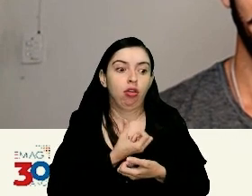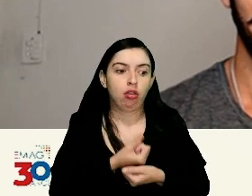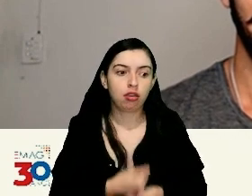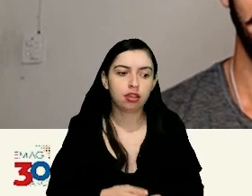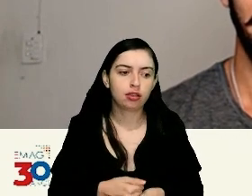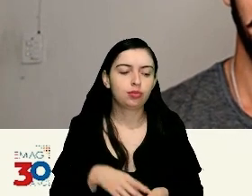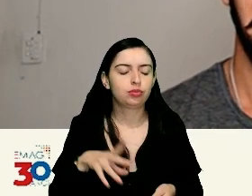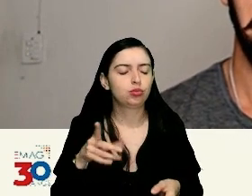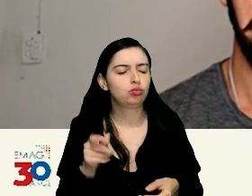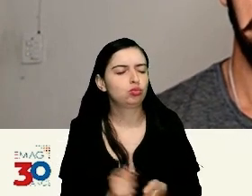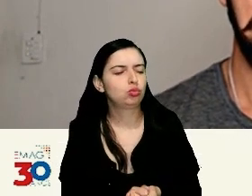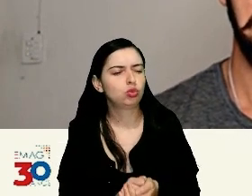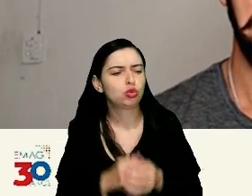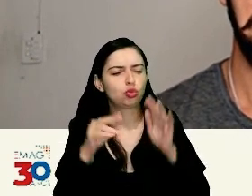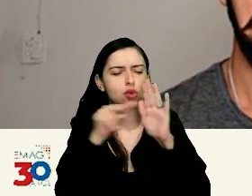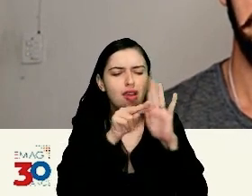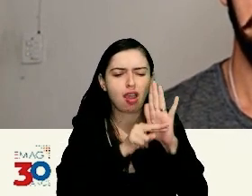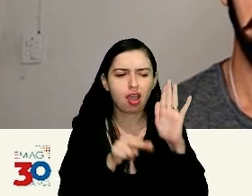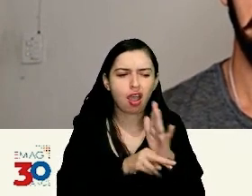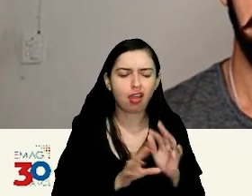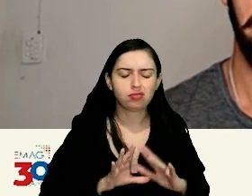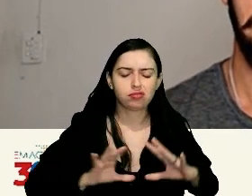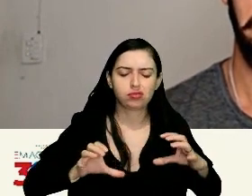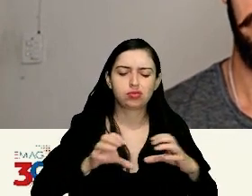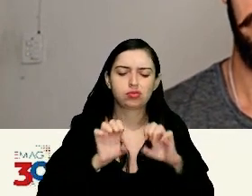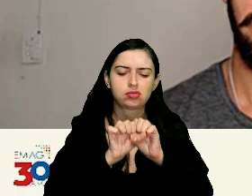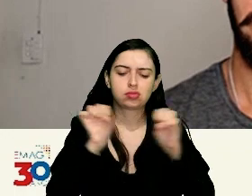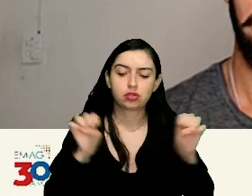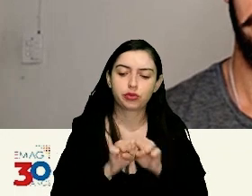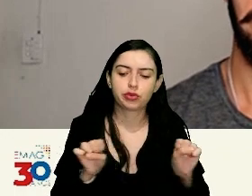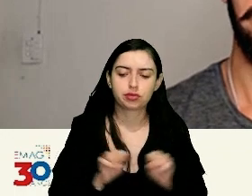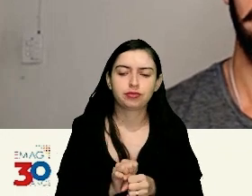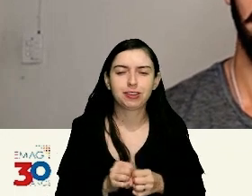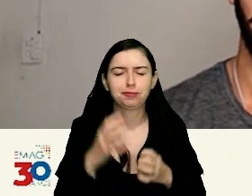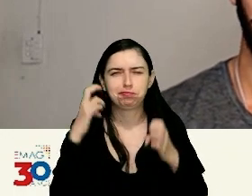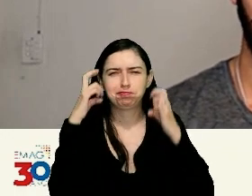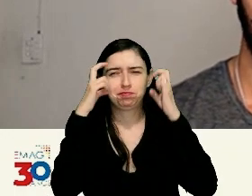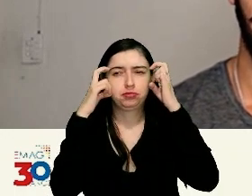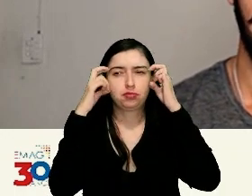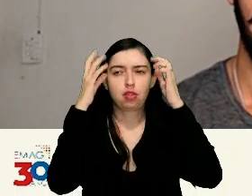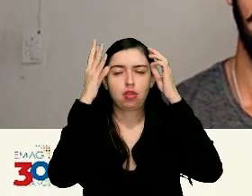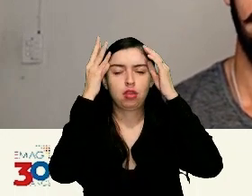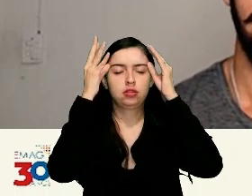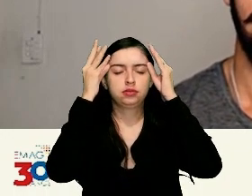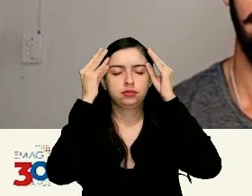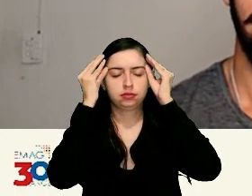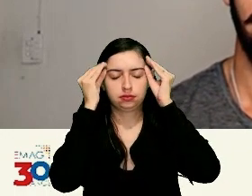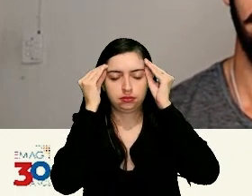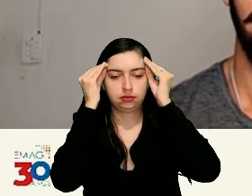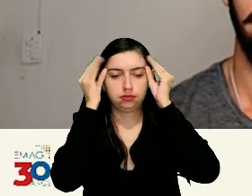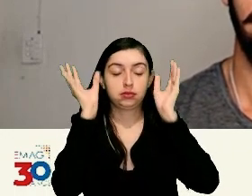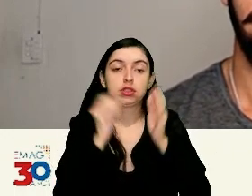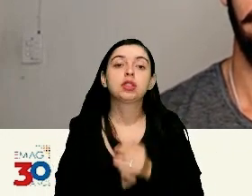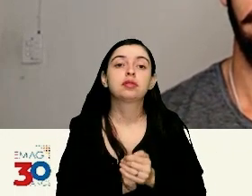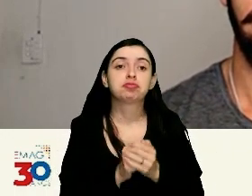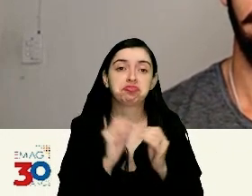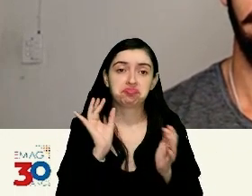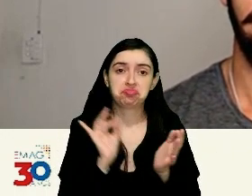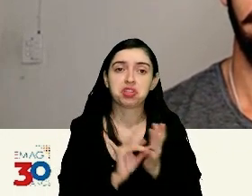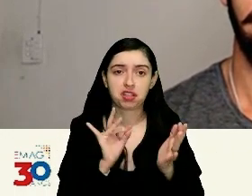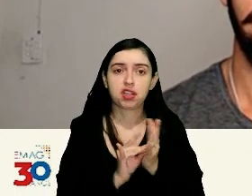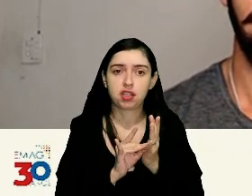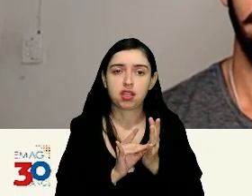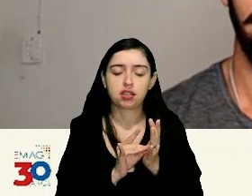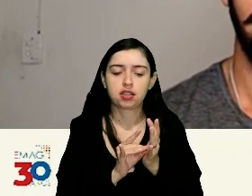dessa estrutura, e isso gera uma carga mental que de fato é muito cansativa. Então, assim, realmente isso é uma nova